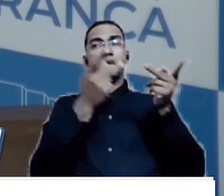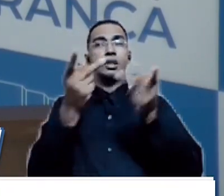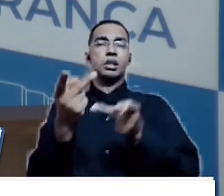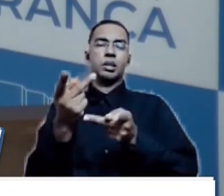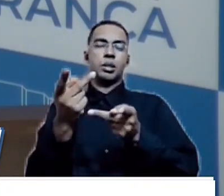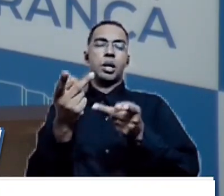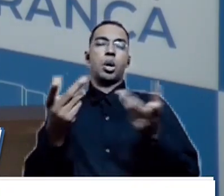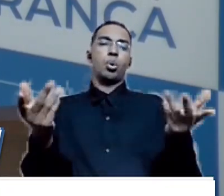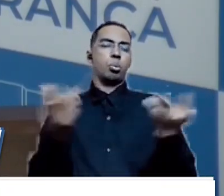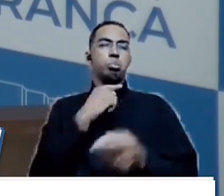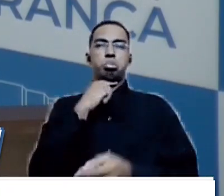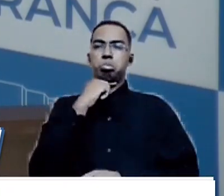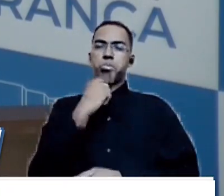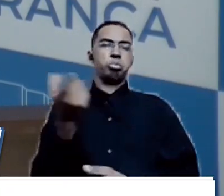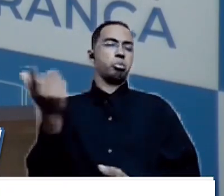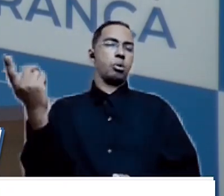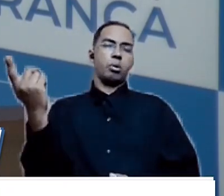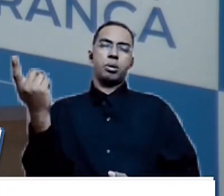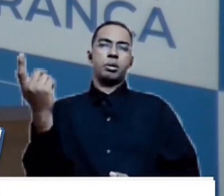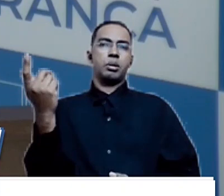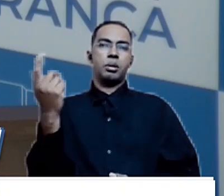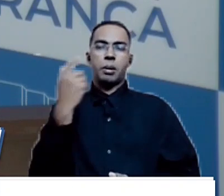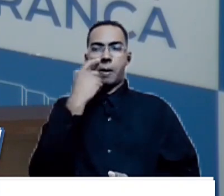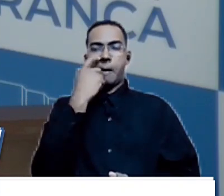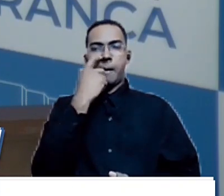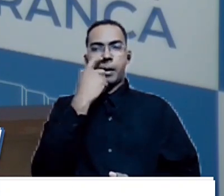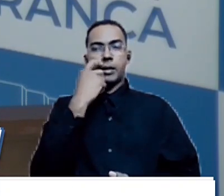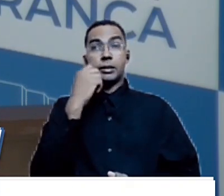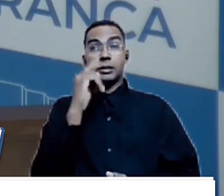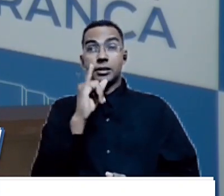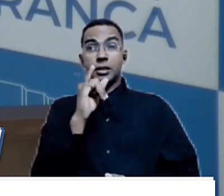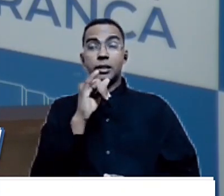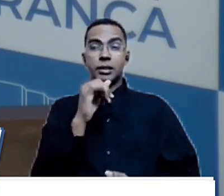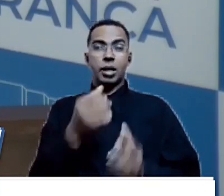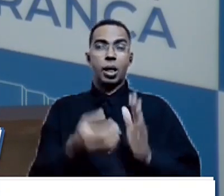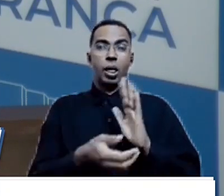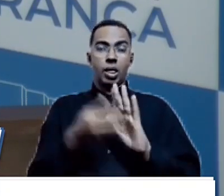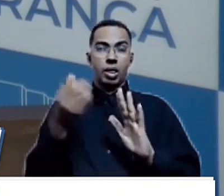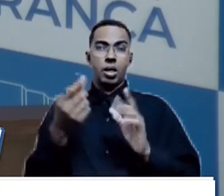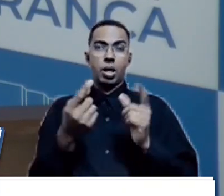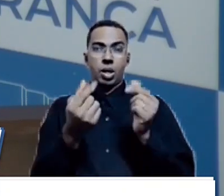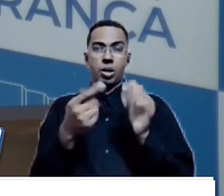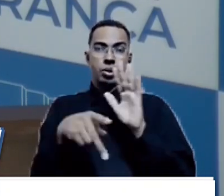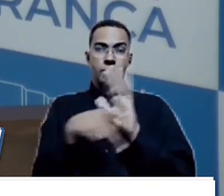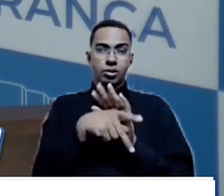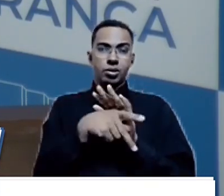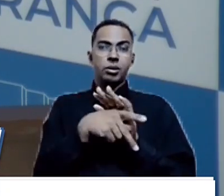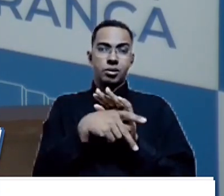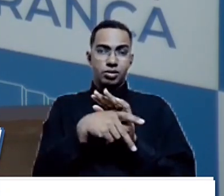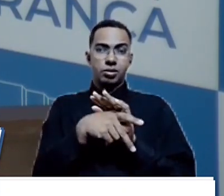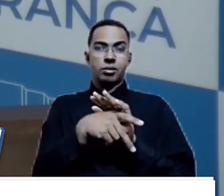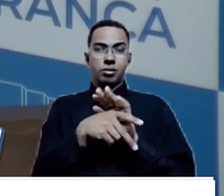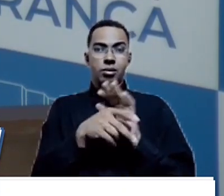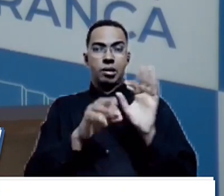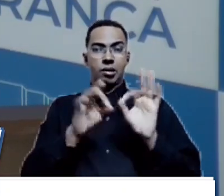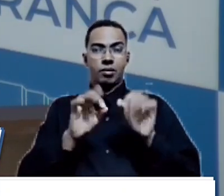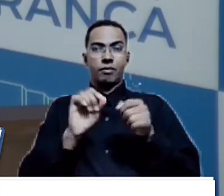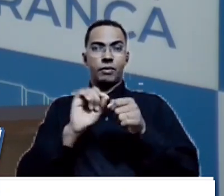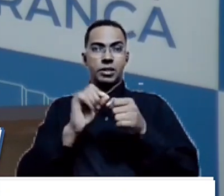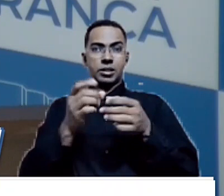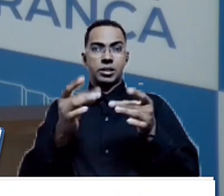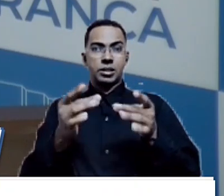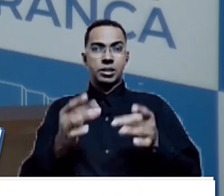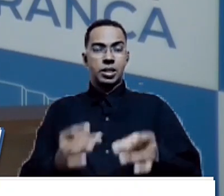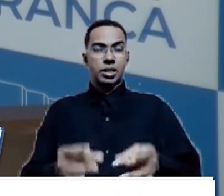hoje não é um cartão de visita e se for para tirar recursos próprios para fazer o que deve ser feito